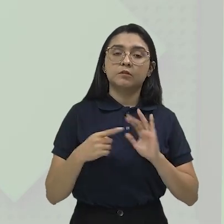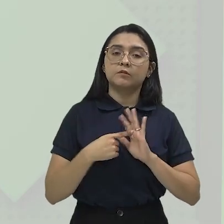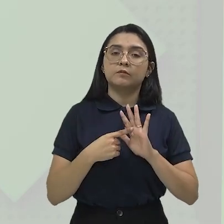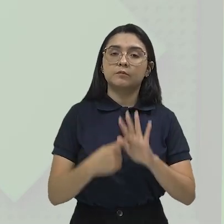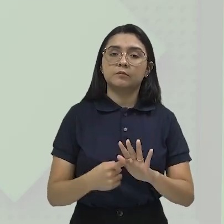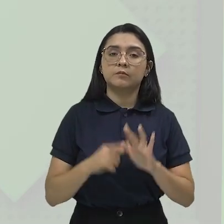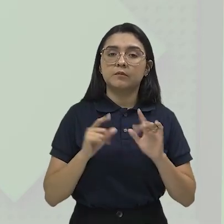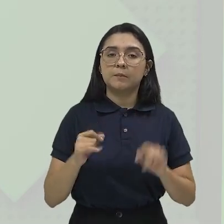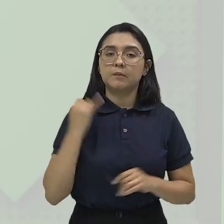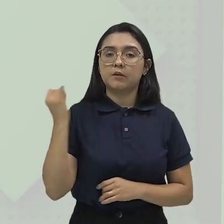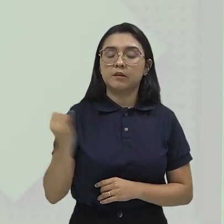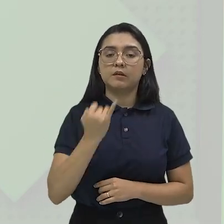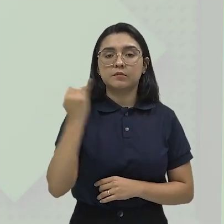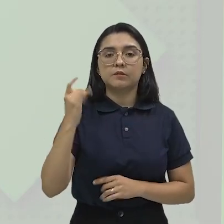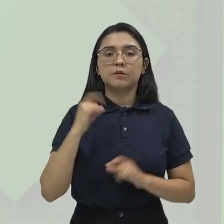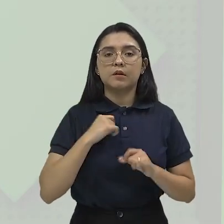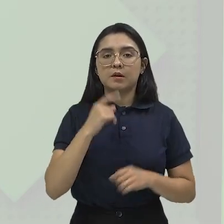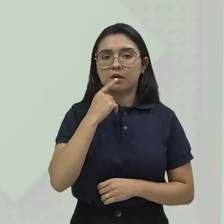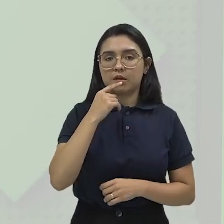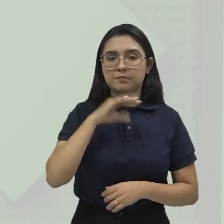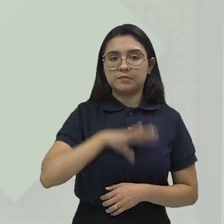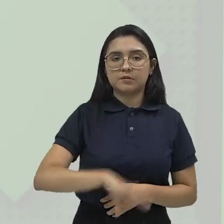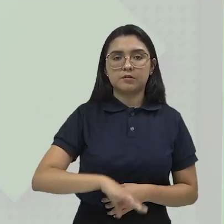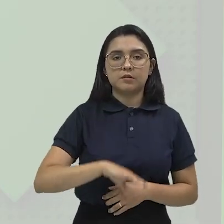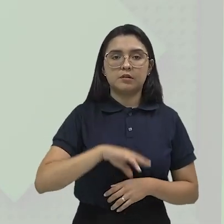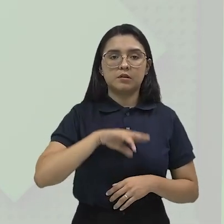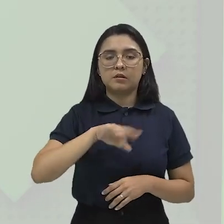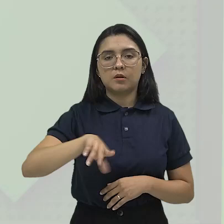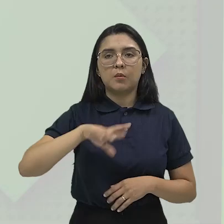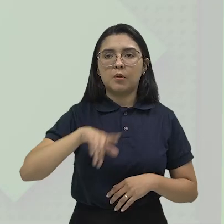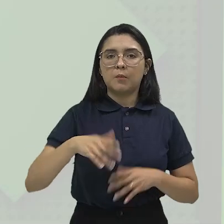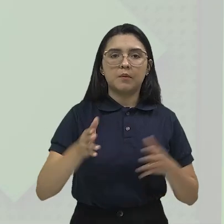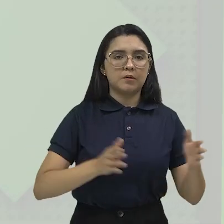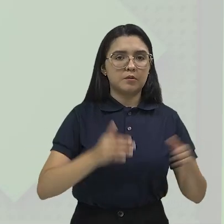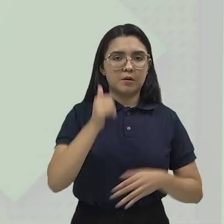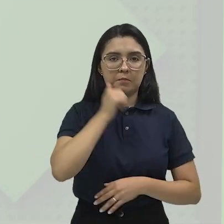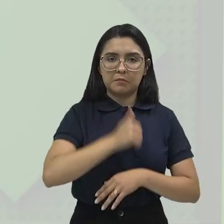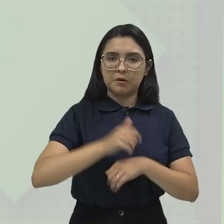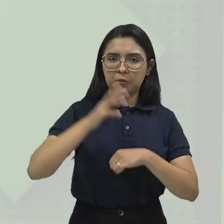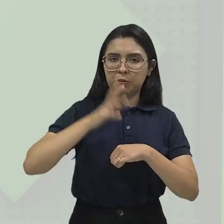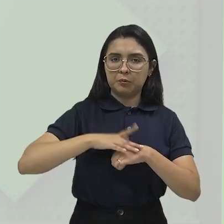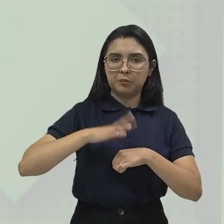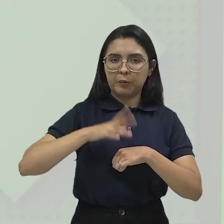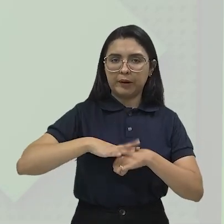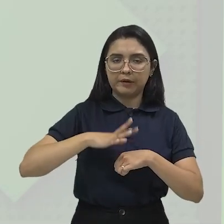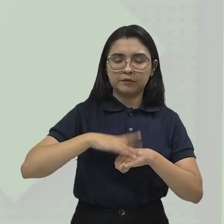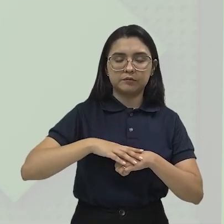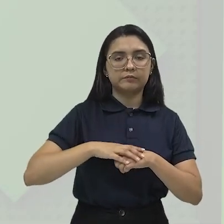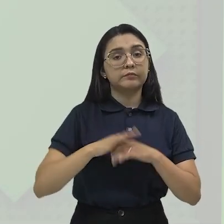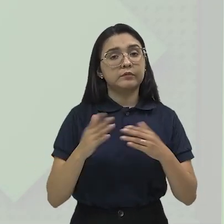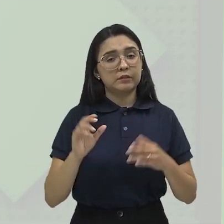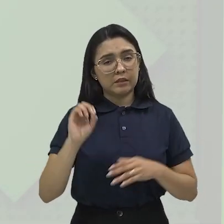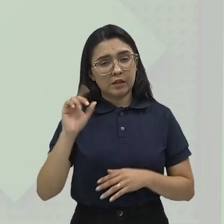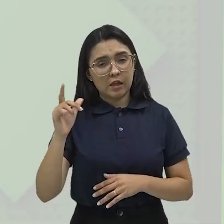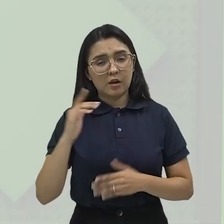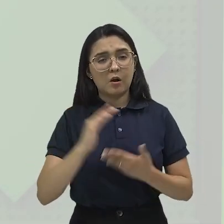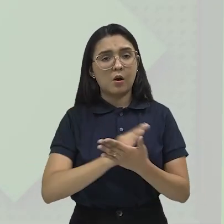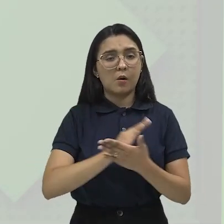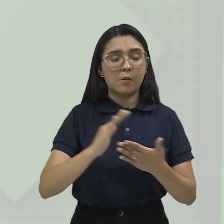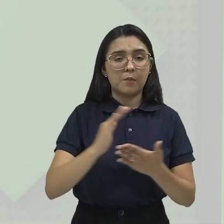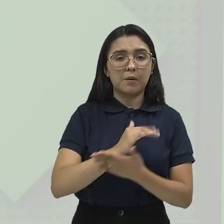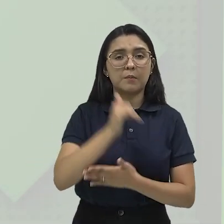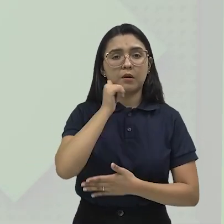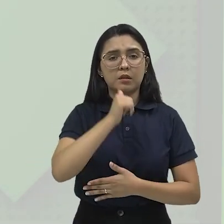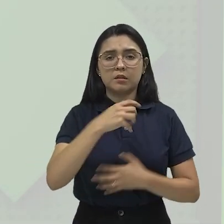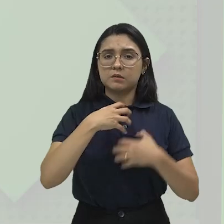bem importante é dizer que a menstruação ela não é um período que a mulher está doente, tá? Claro, algumas mulheres elas vão passar a